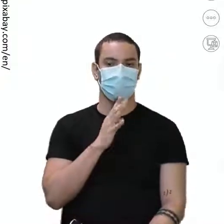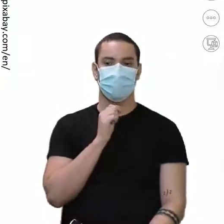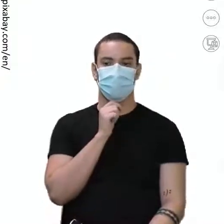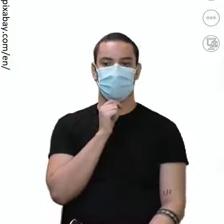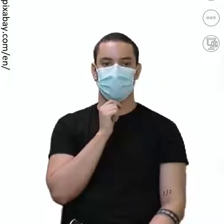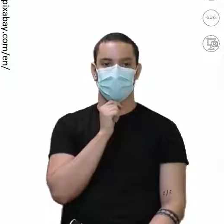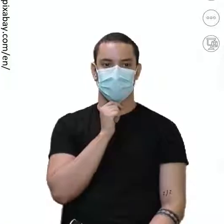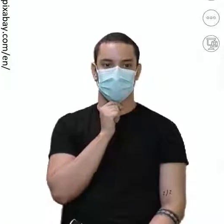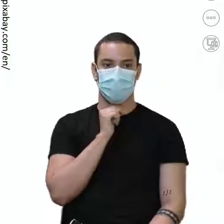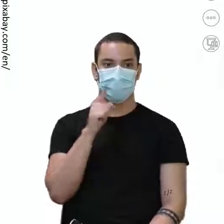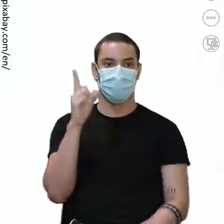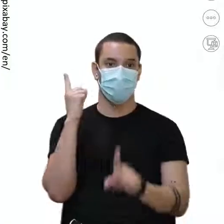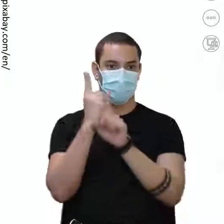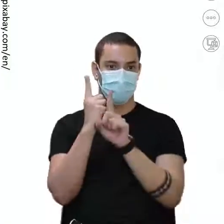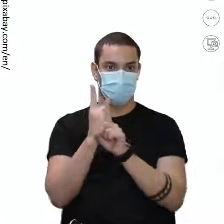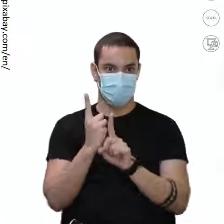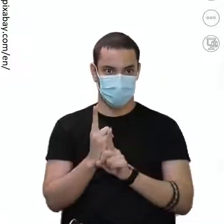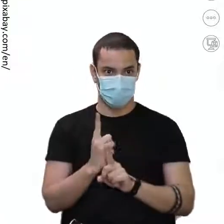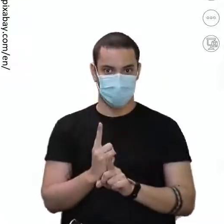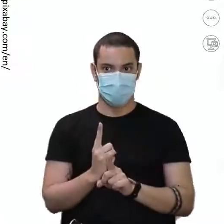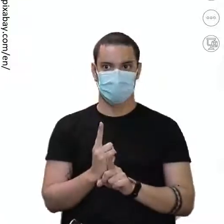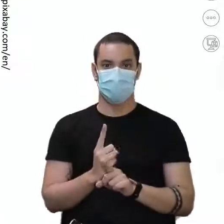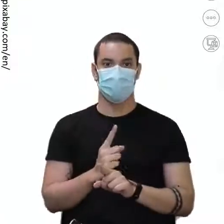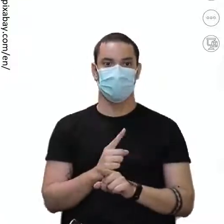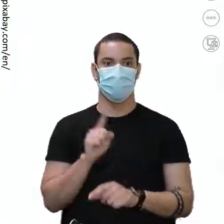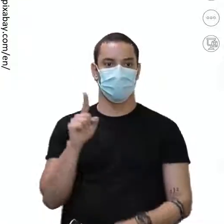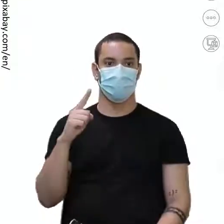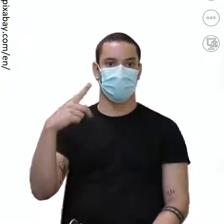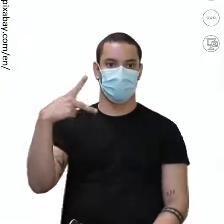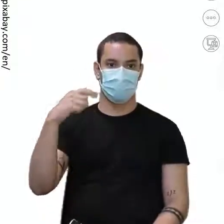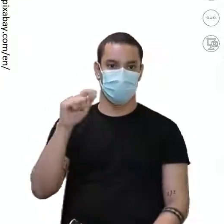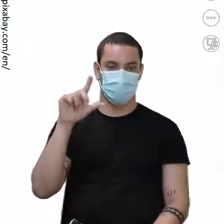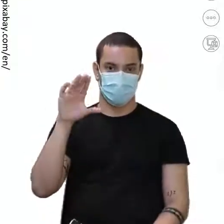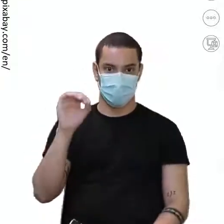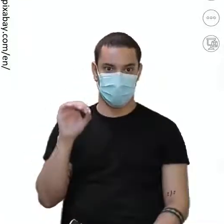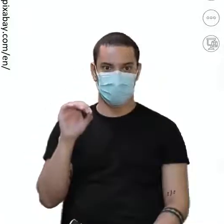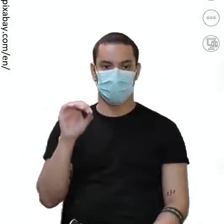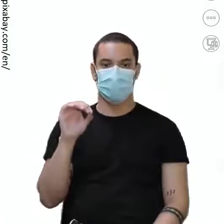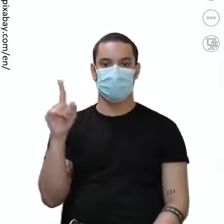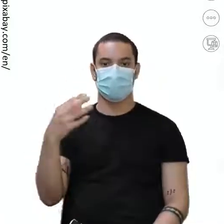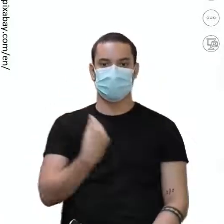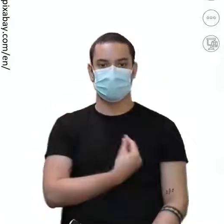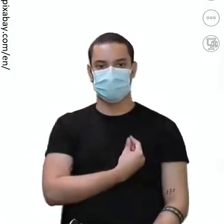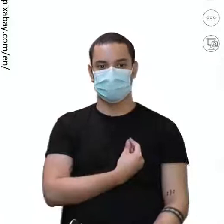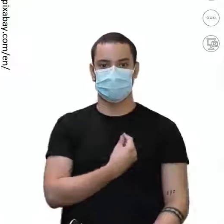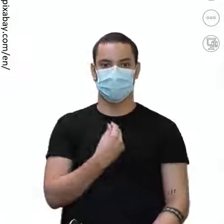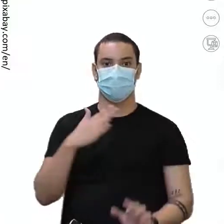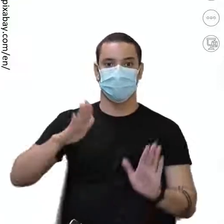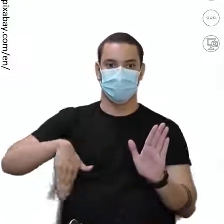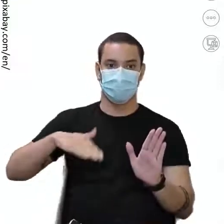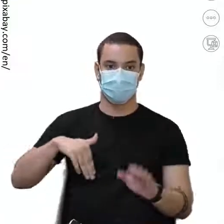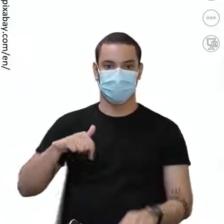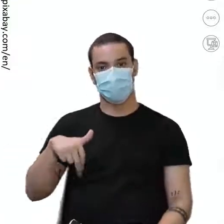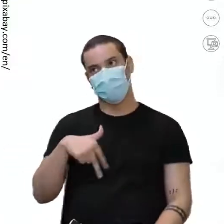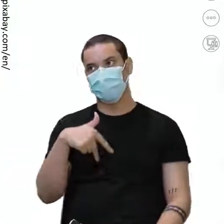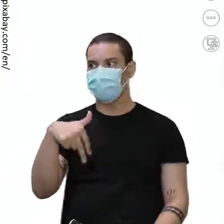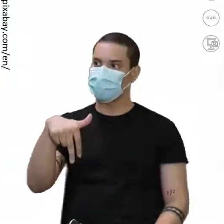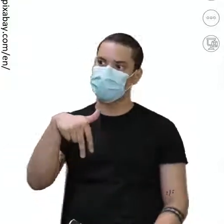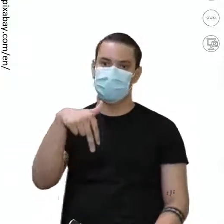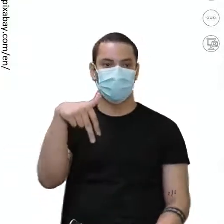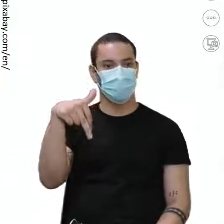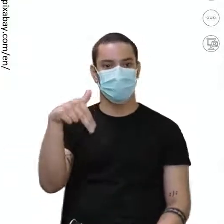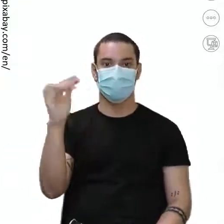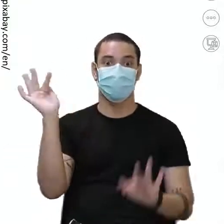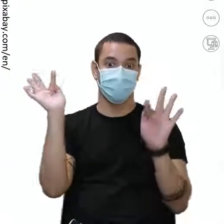você encontra, aliás, met, passado. Você encontra o Paulo e ele tá saindo da piscina. Olha a cara dele, tá saindo da